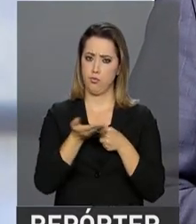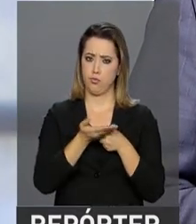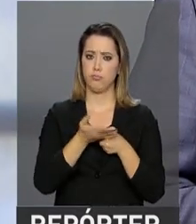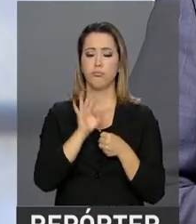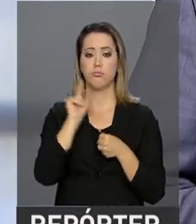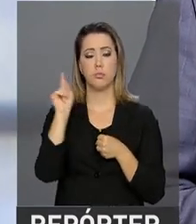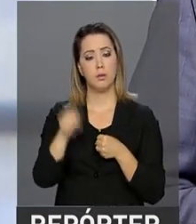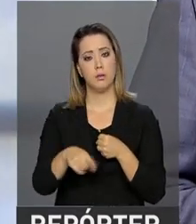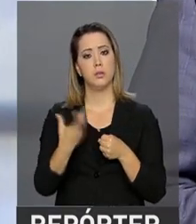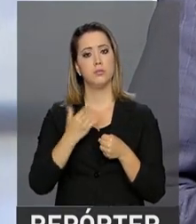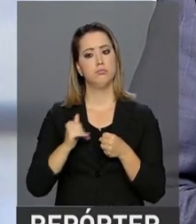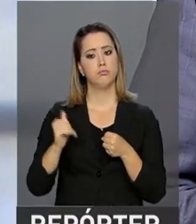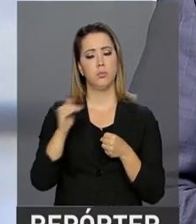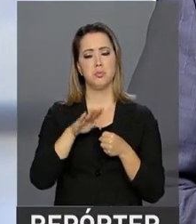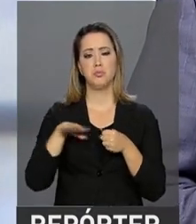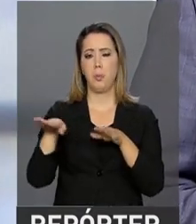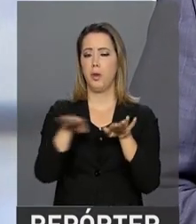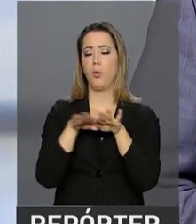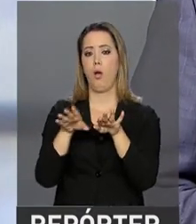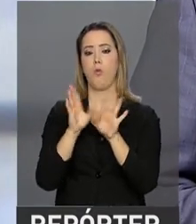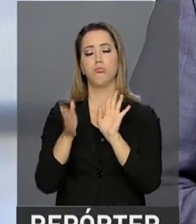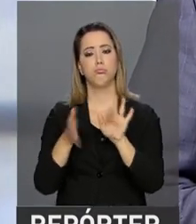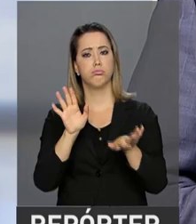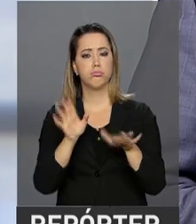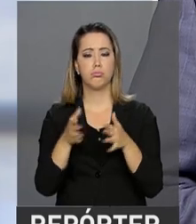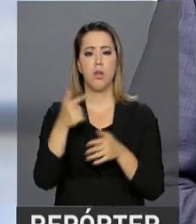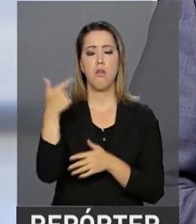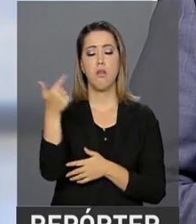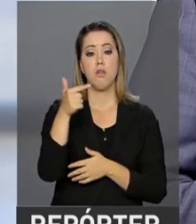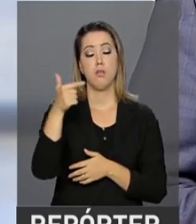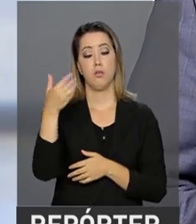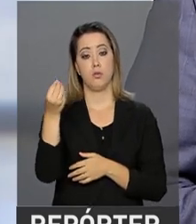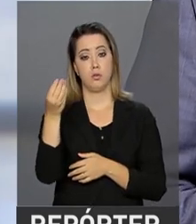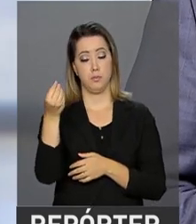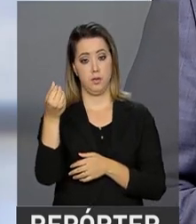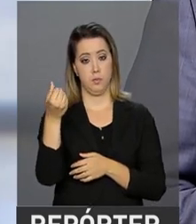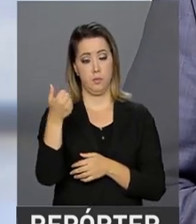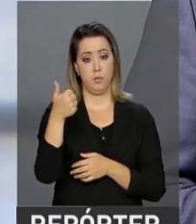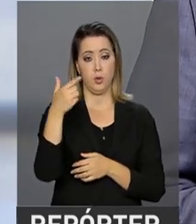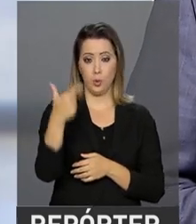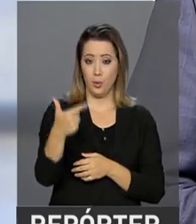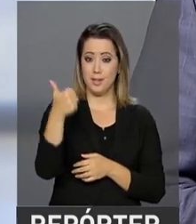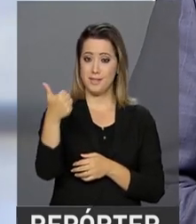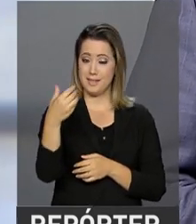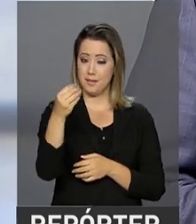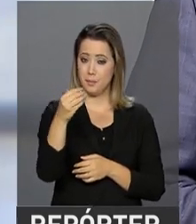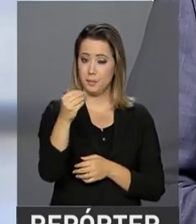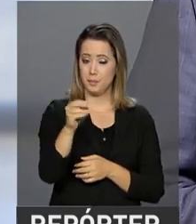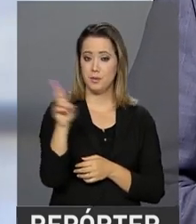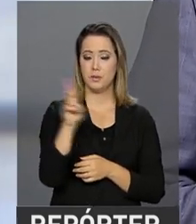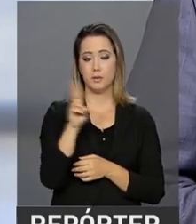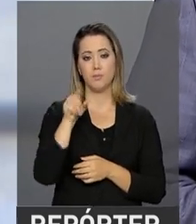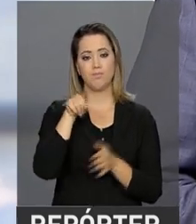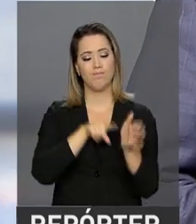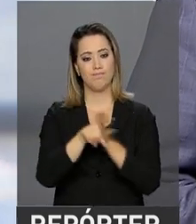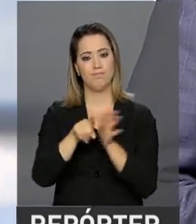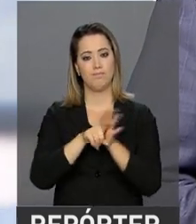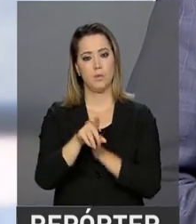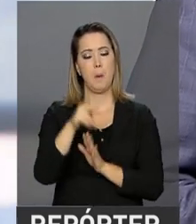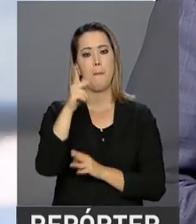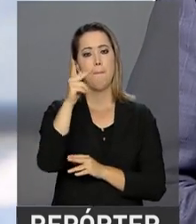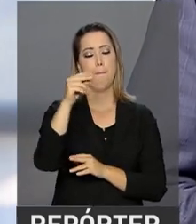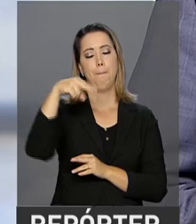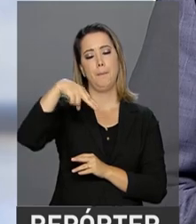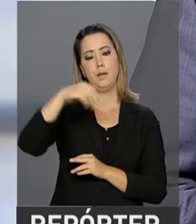ocupadas também ficou estável em torno de R 2100 os dados são da pesquisa Nacional